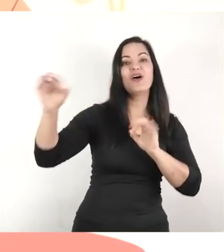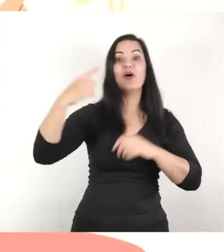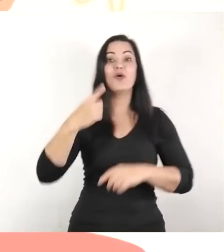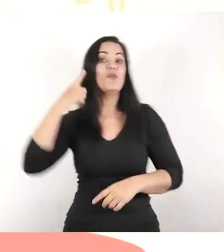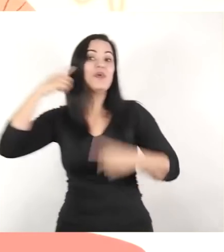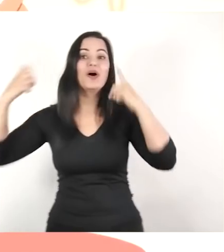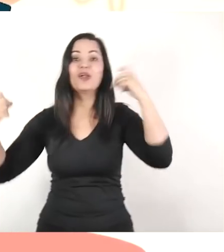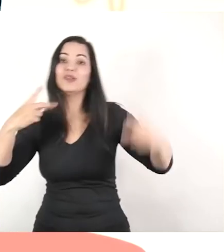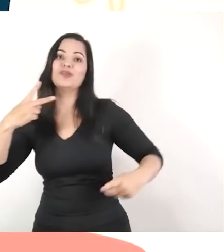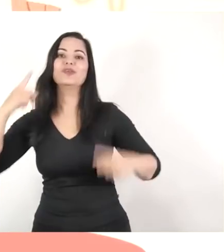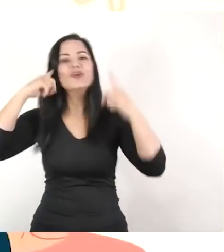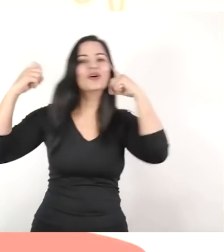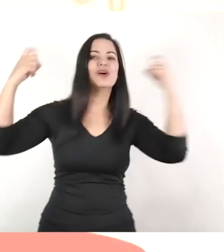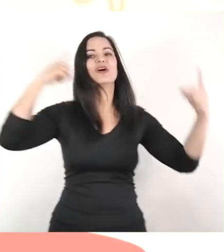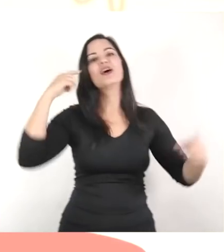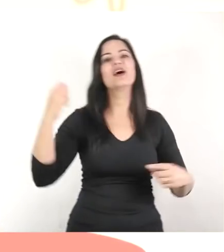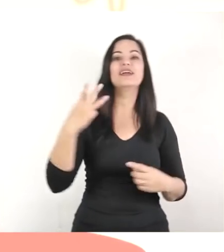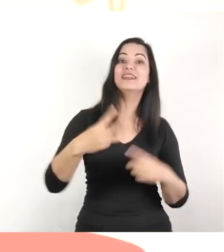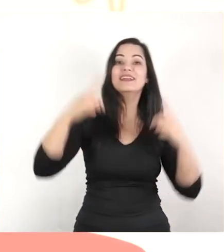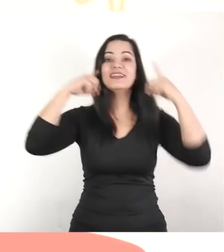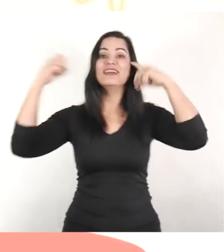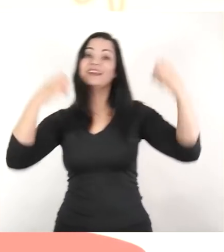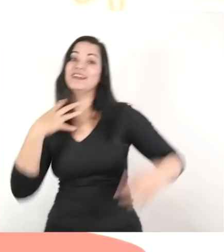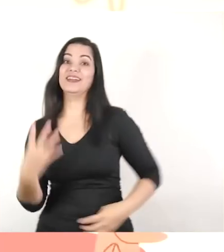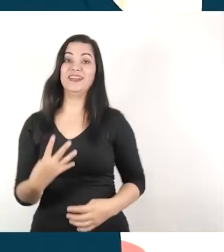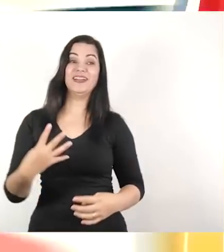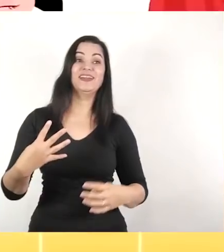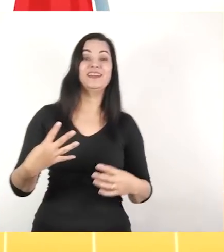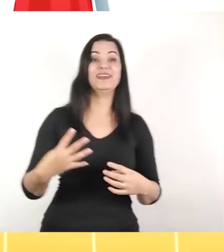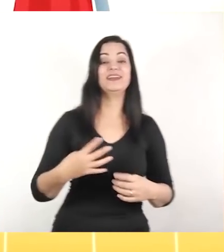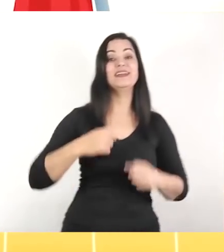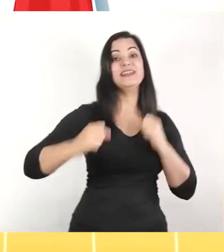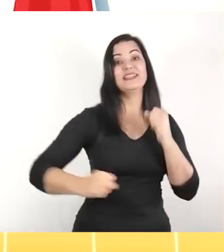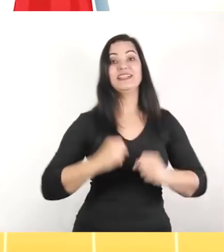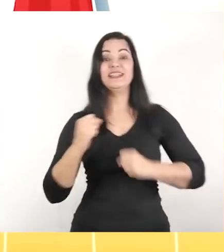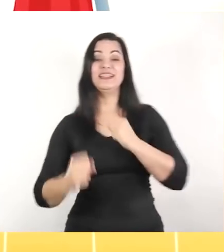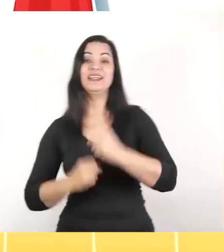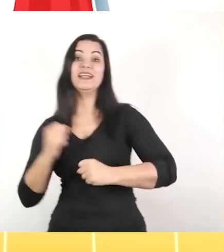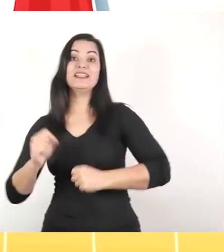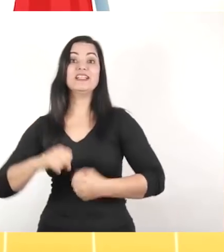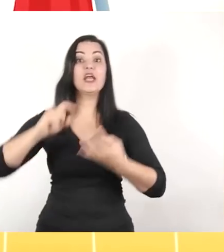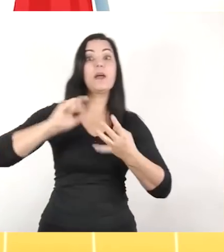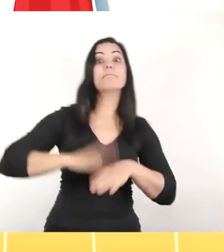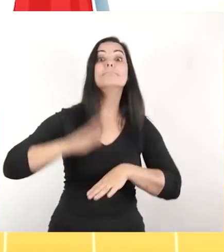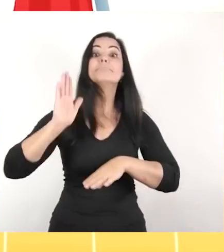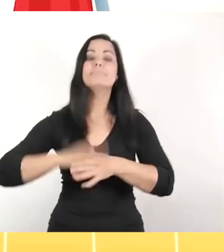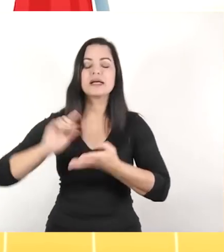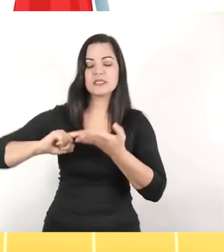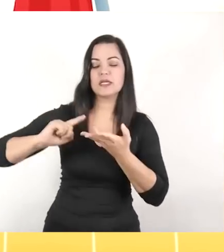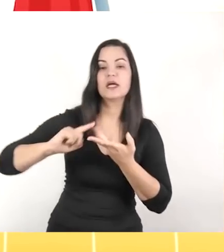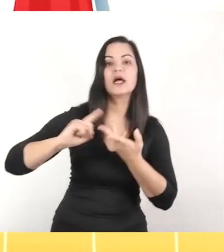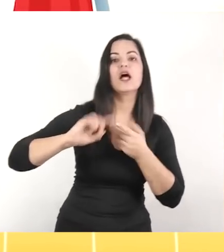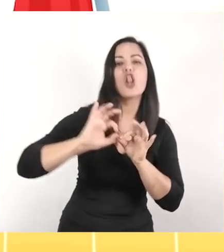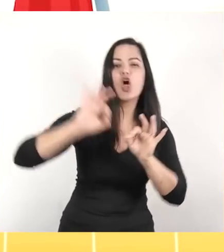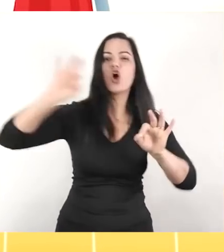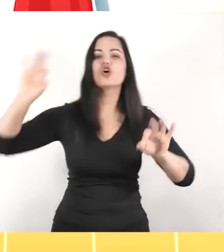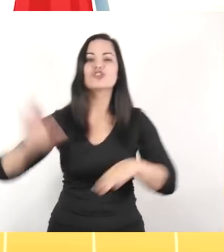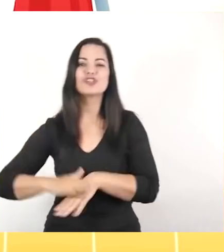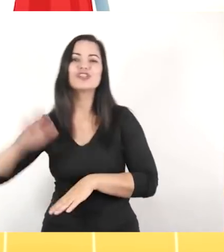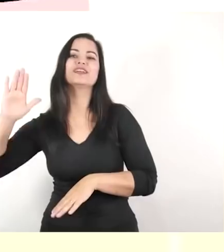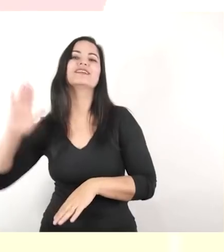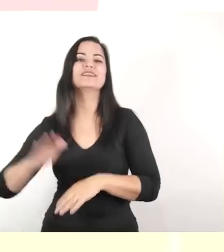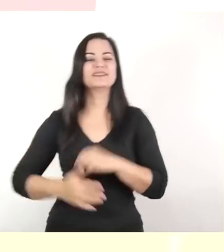Um trovão, 2 trovões, 3 trovões, 4. Quanto mais você contar, mais longe vai